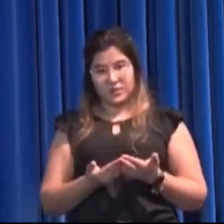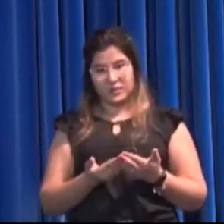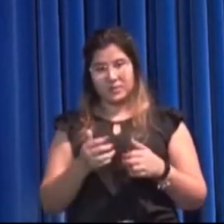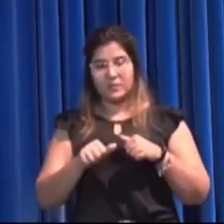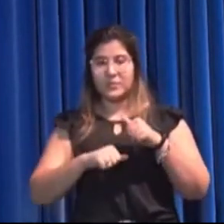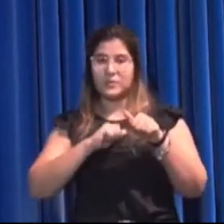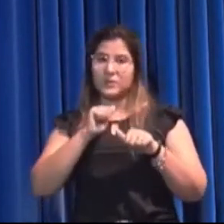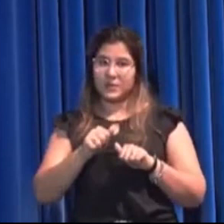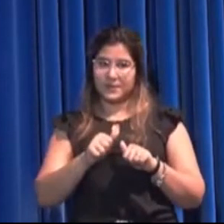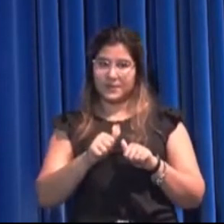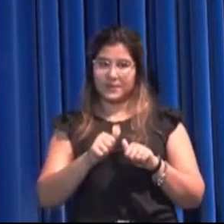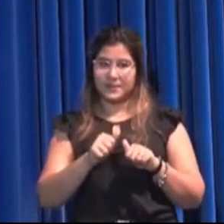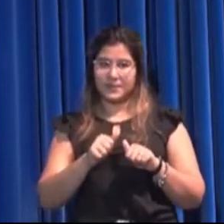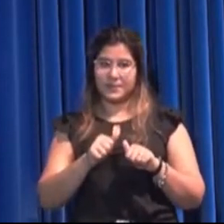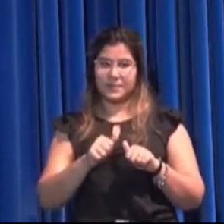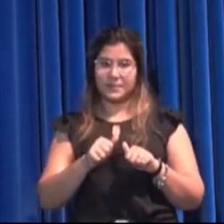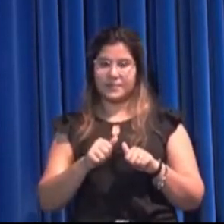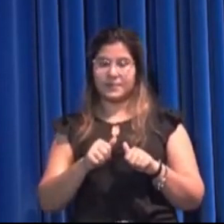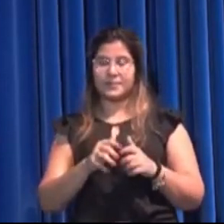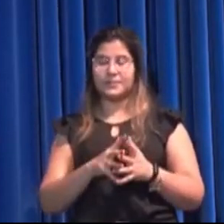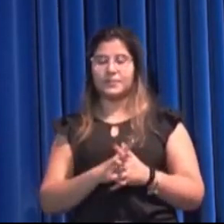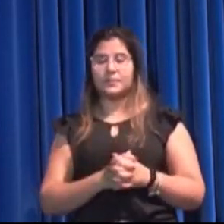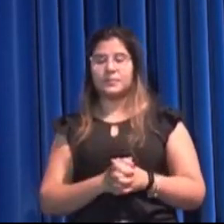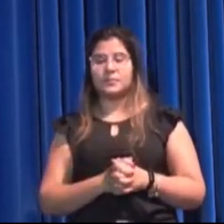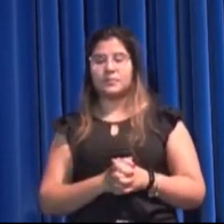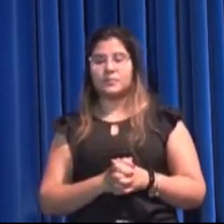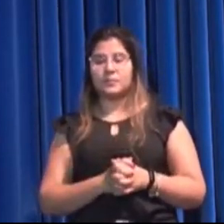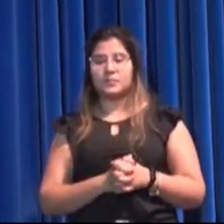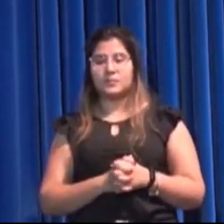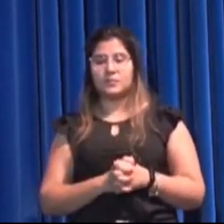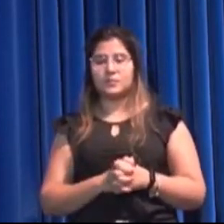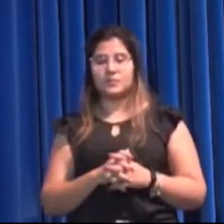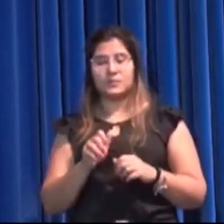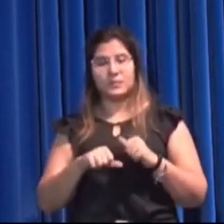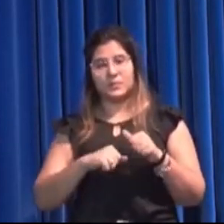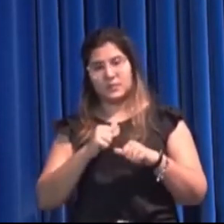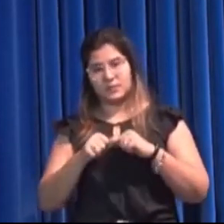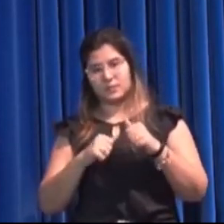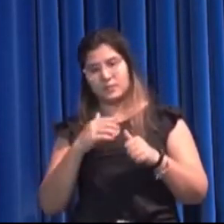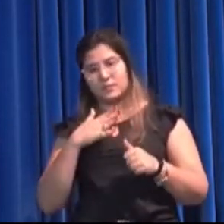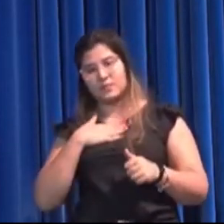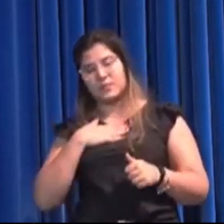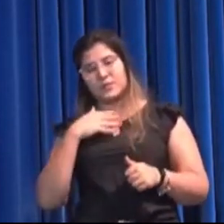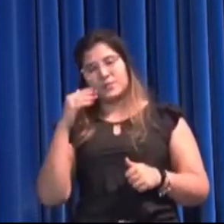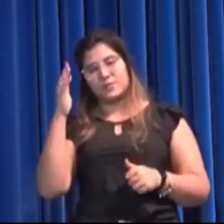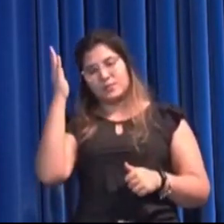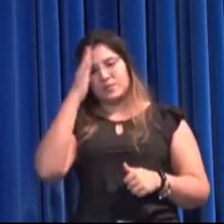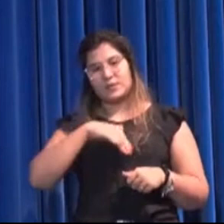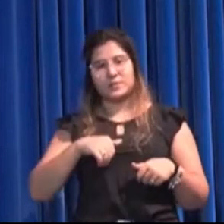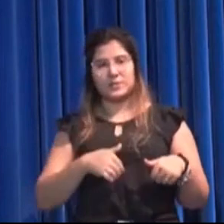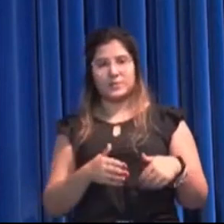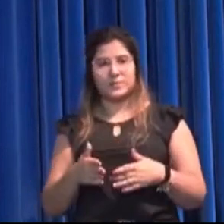mudar, trocar, transformar os meus maus caminhos.